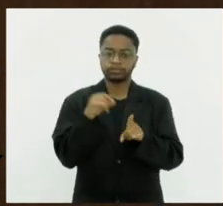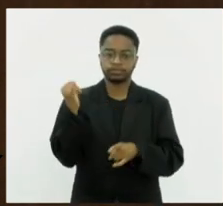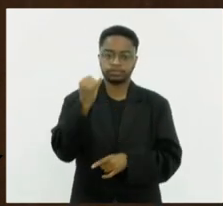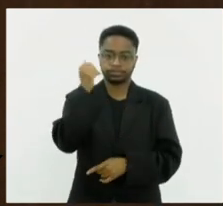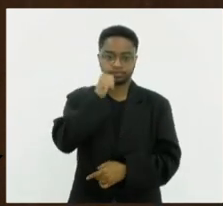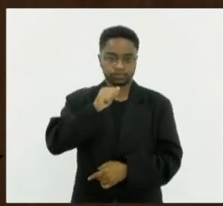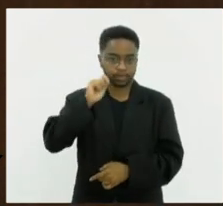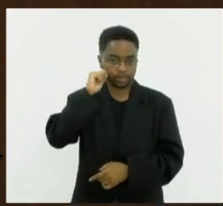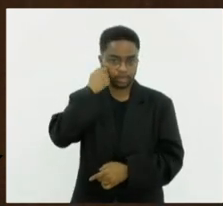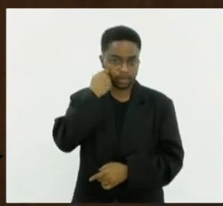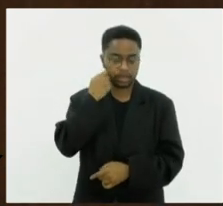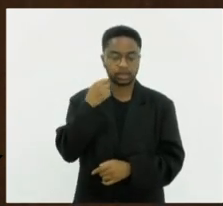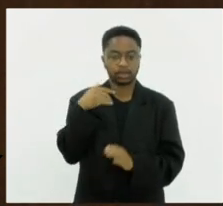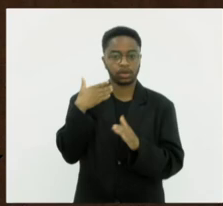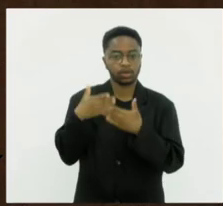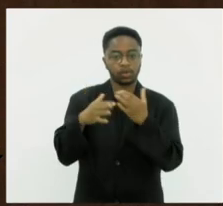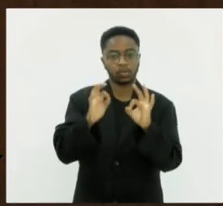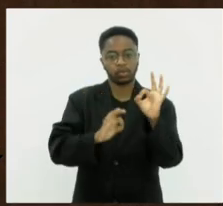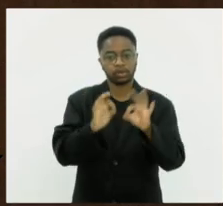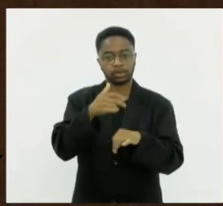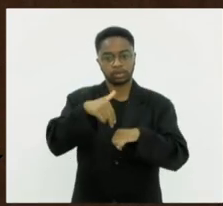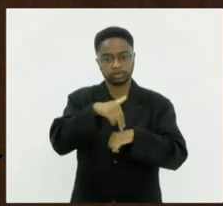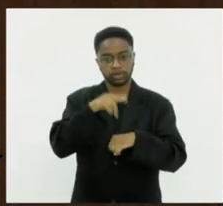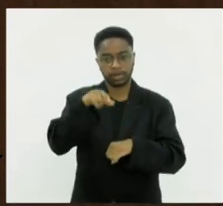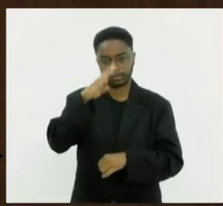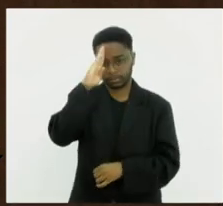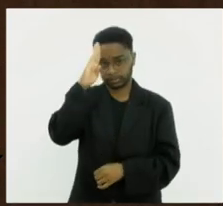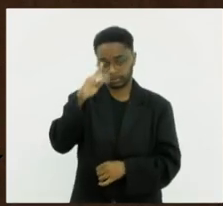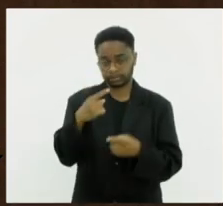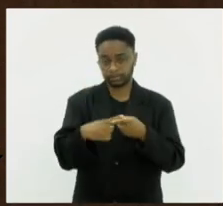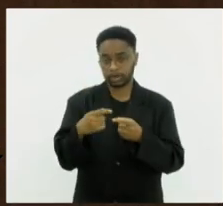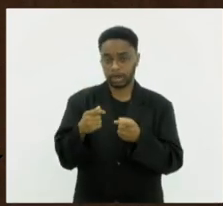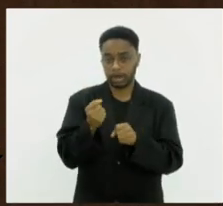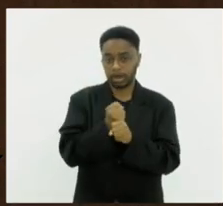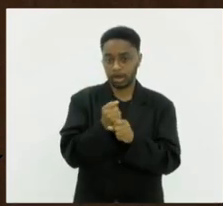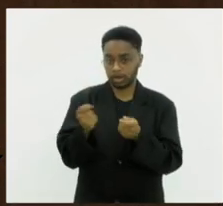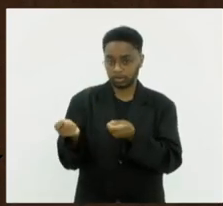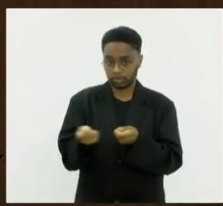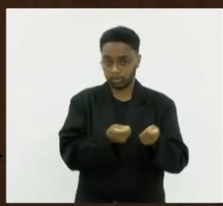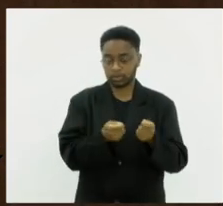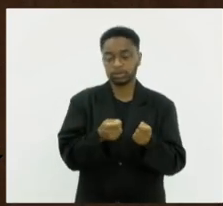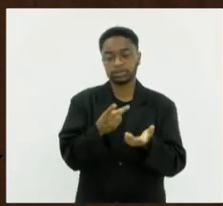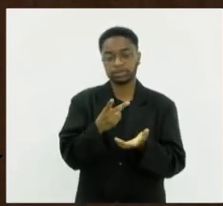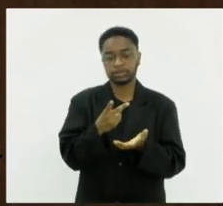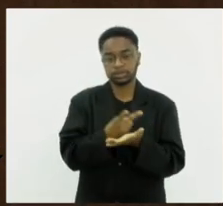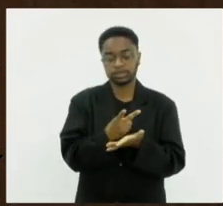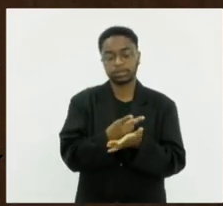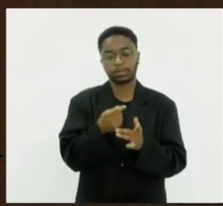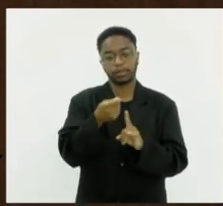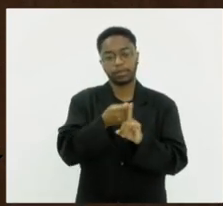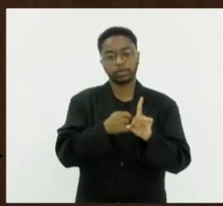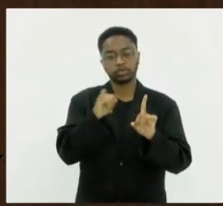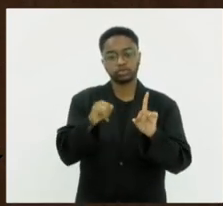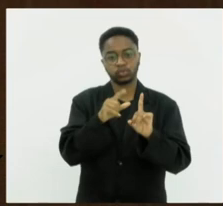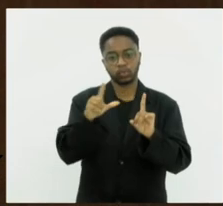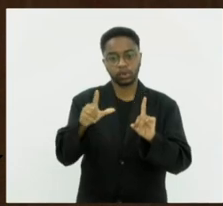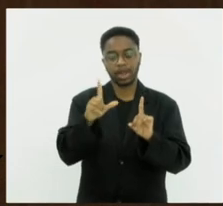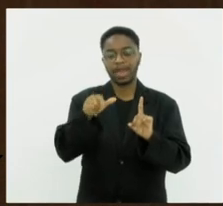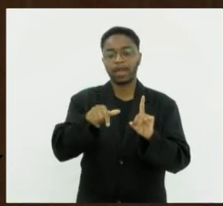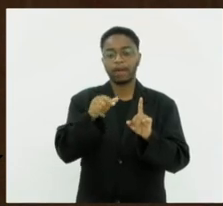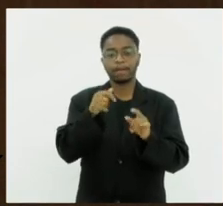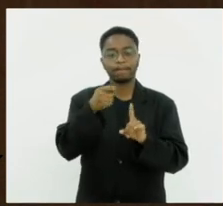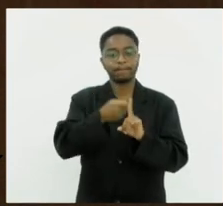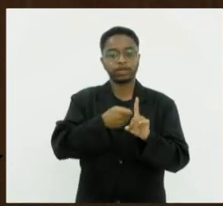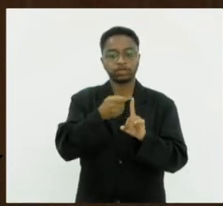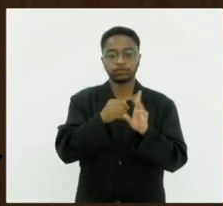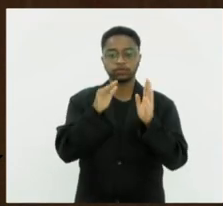processo de construção nacional é fundamental. Todo ano, o mês de julho, é reconhecido como o mês